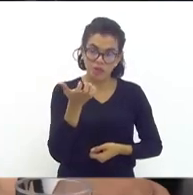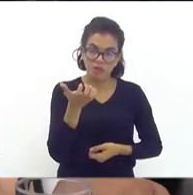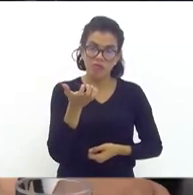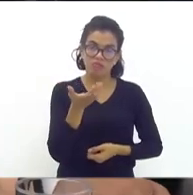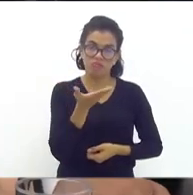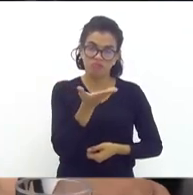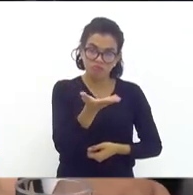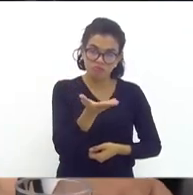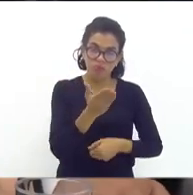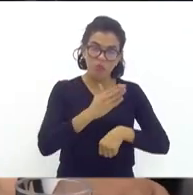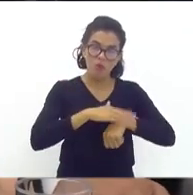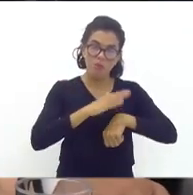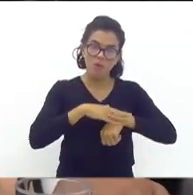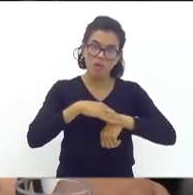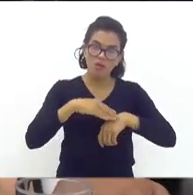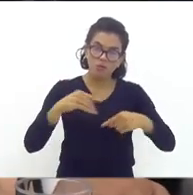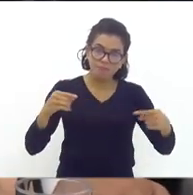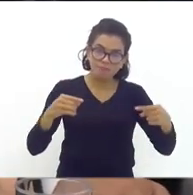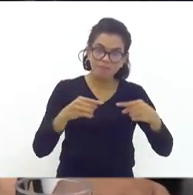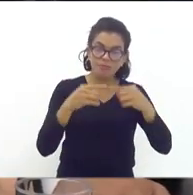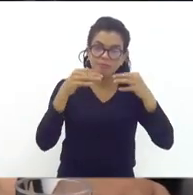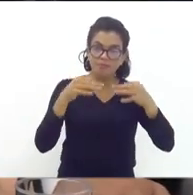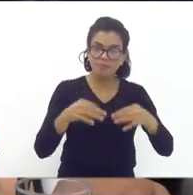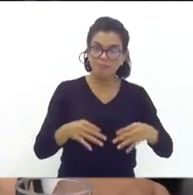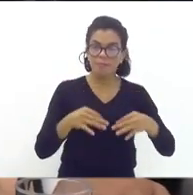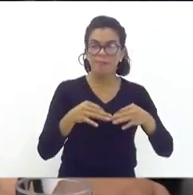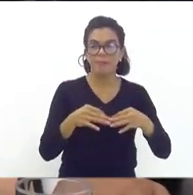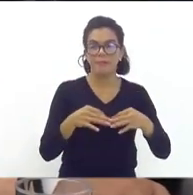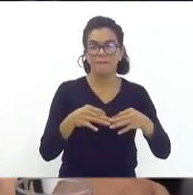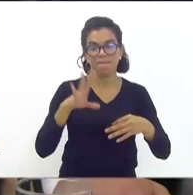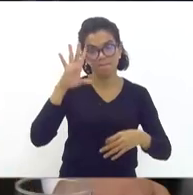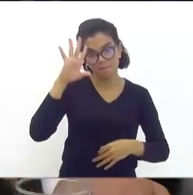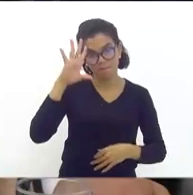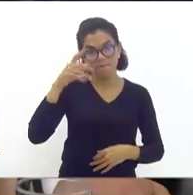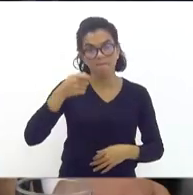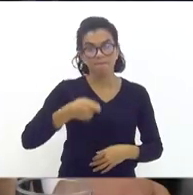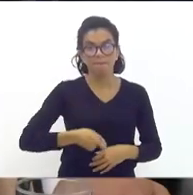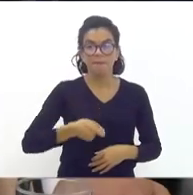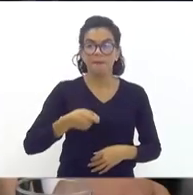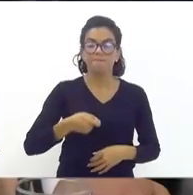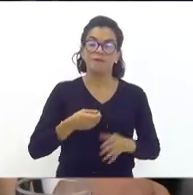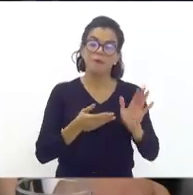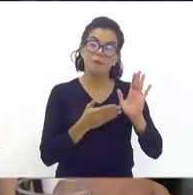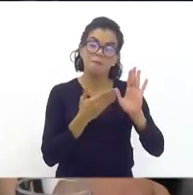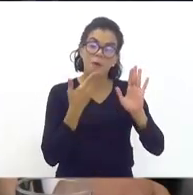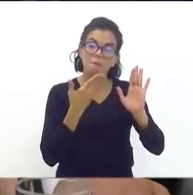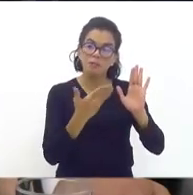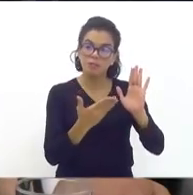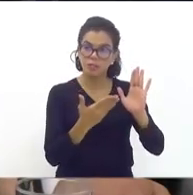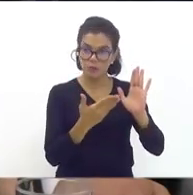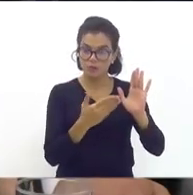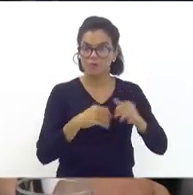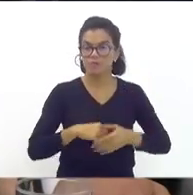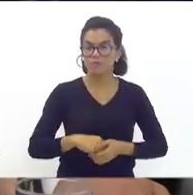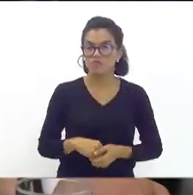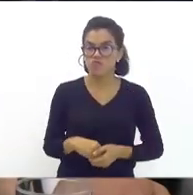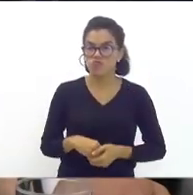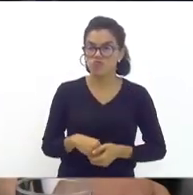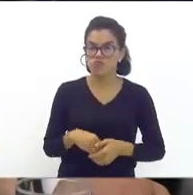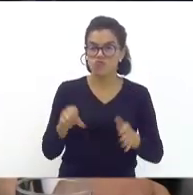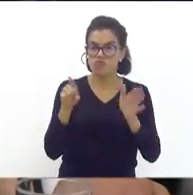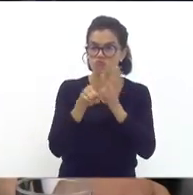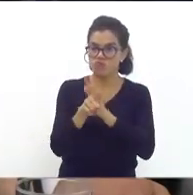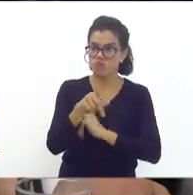Em momento oportuno deliberasse essas duas esses dois pedidos e queria perguntar para o